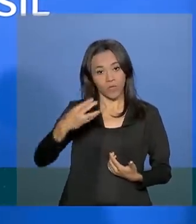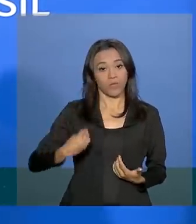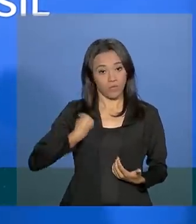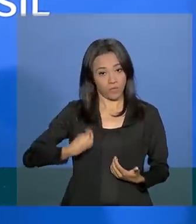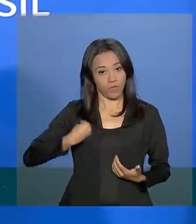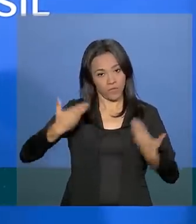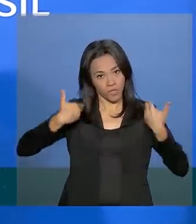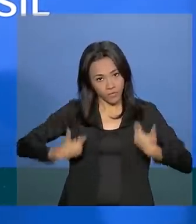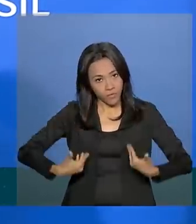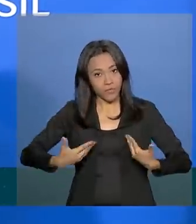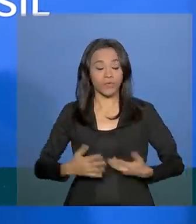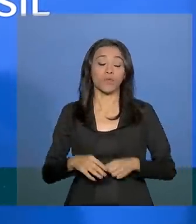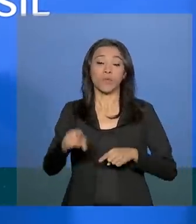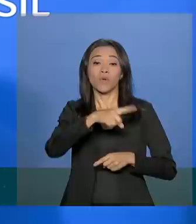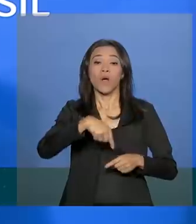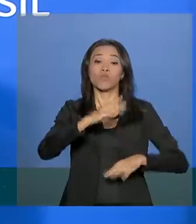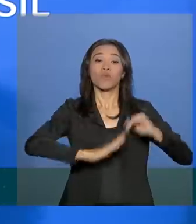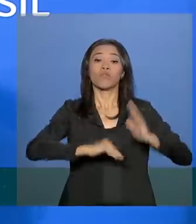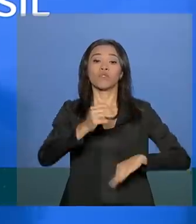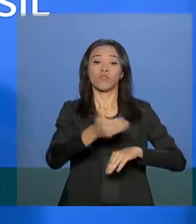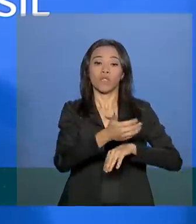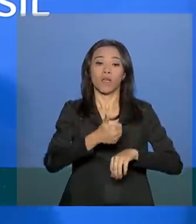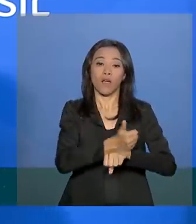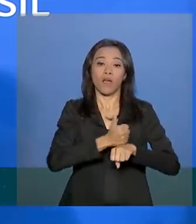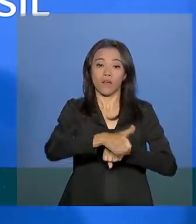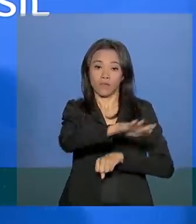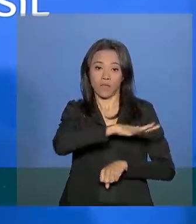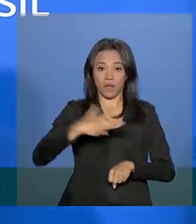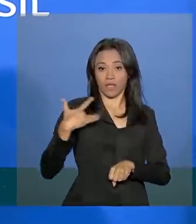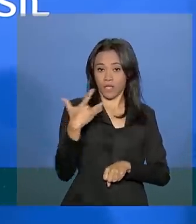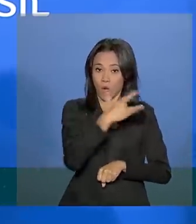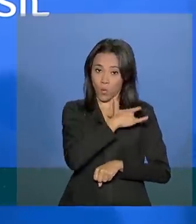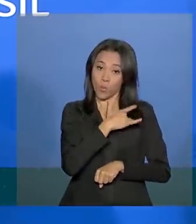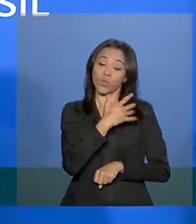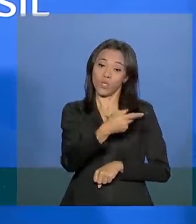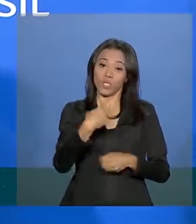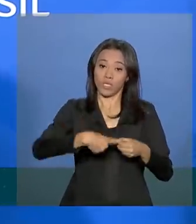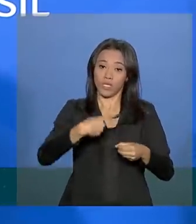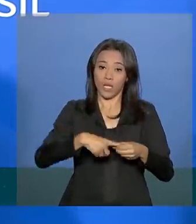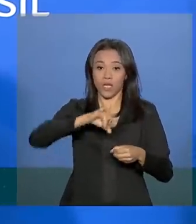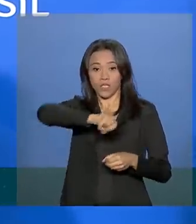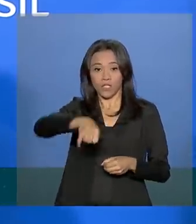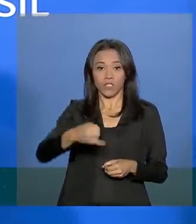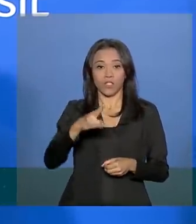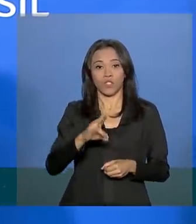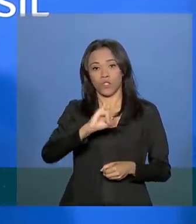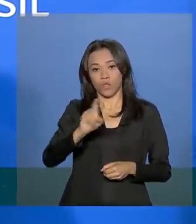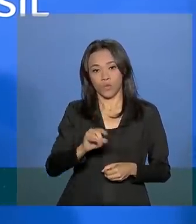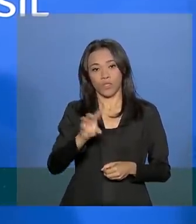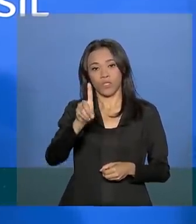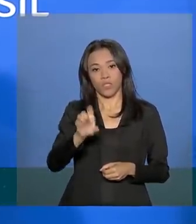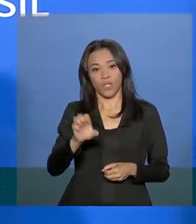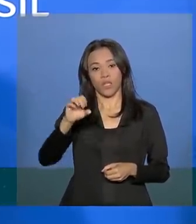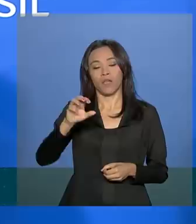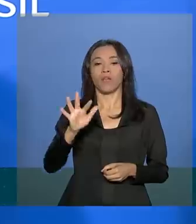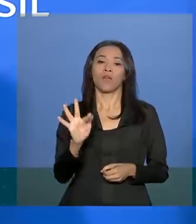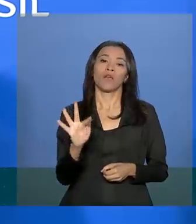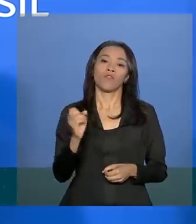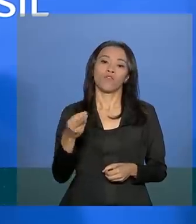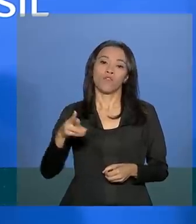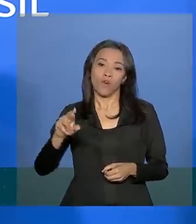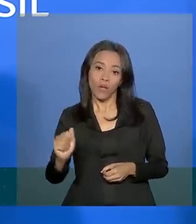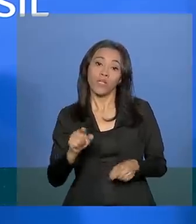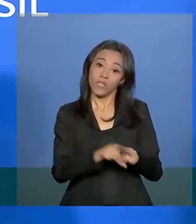aos profissionais da santa casa de juiz de fora e do vai de são paulo pelas mãos dele sálvaro também a